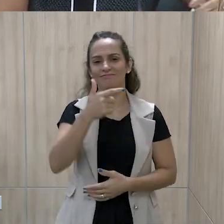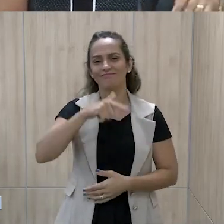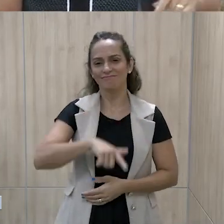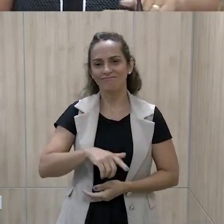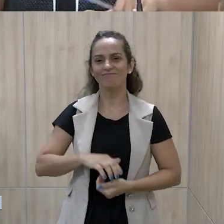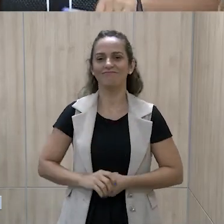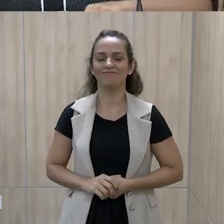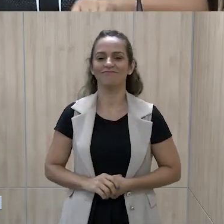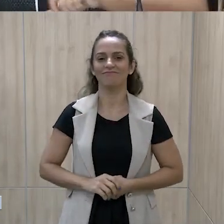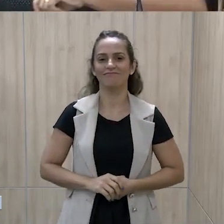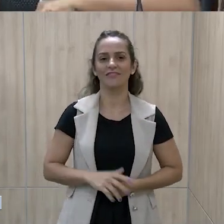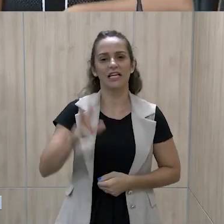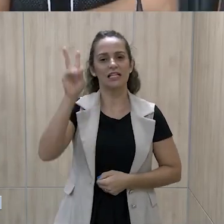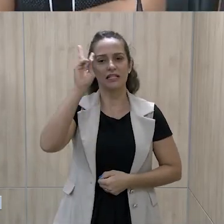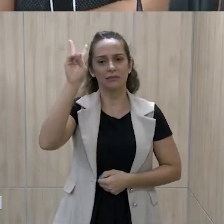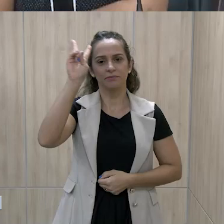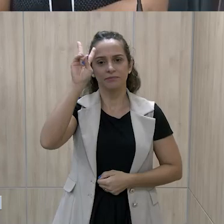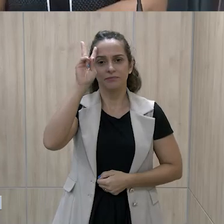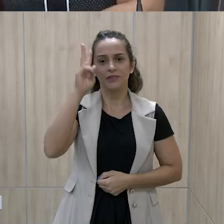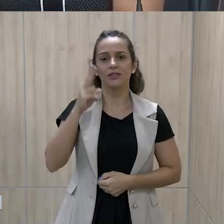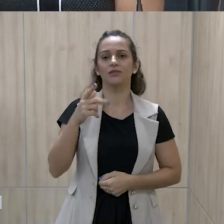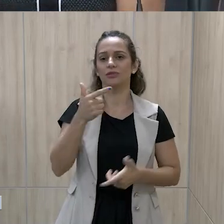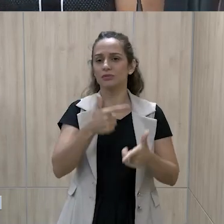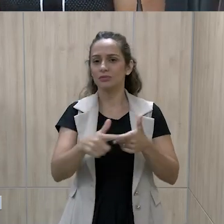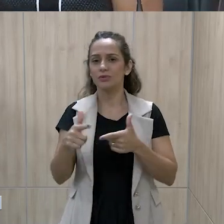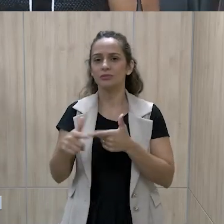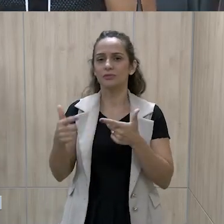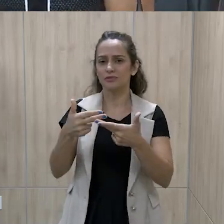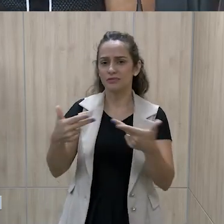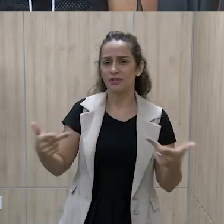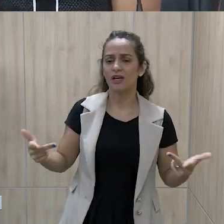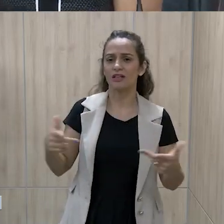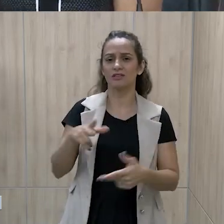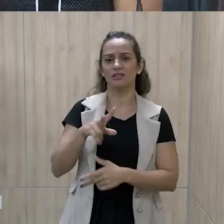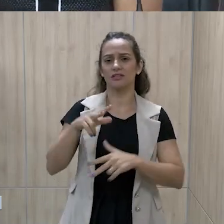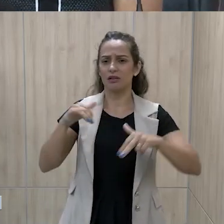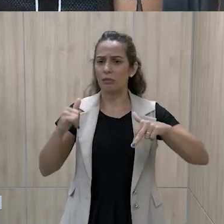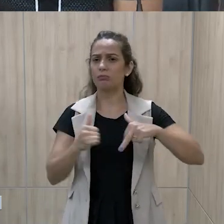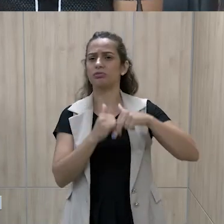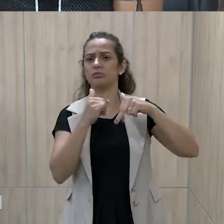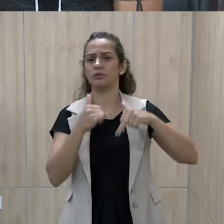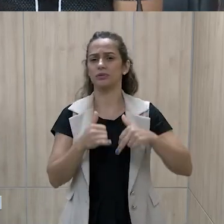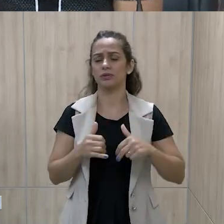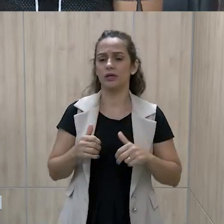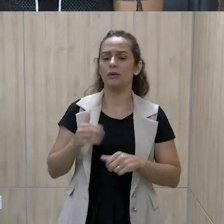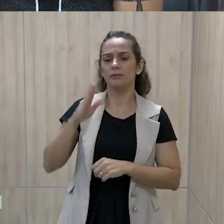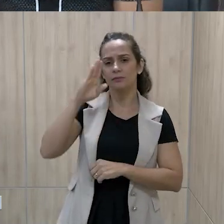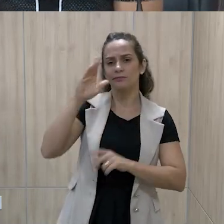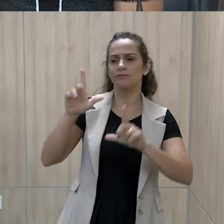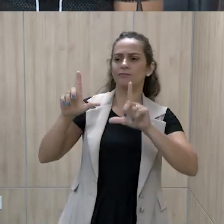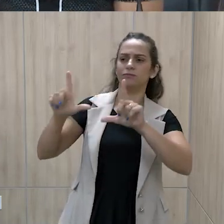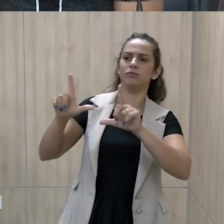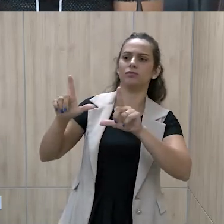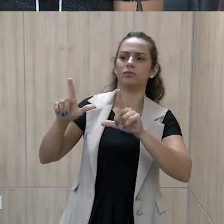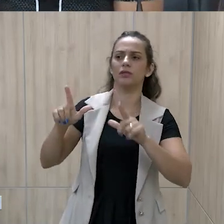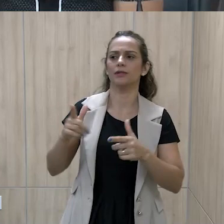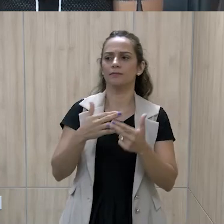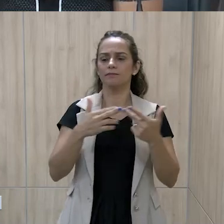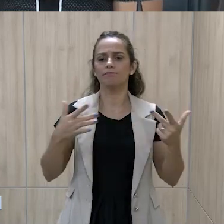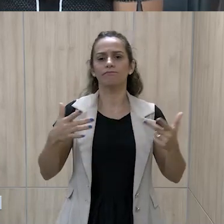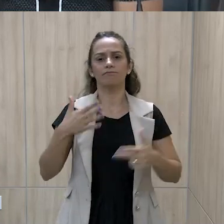parabéns mais uma vez Lembrando das vítimas né E aqui no caso específico a fixação de placas para